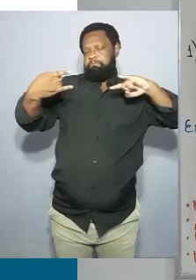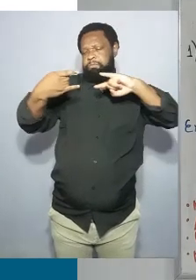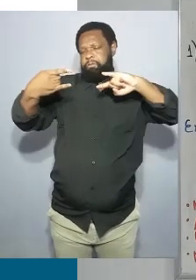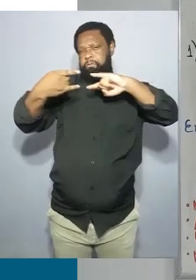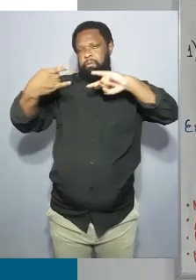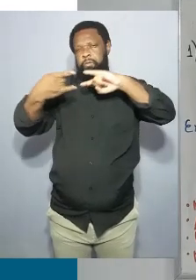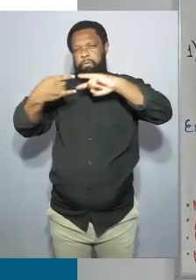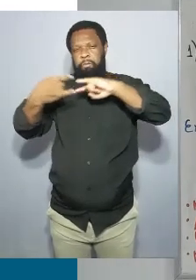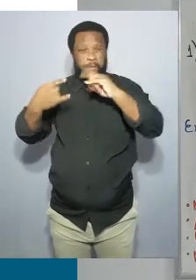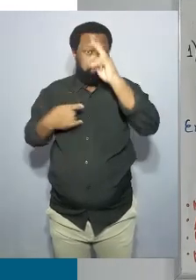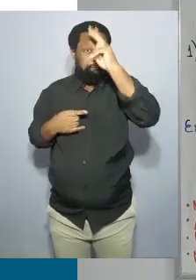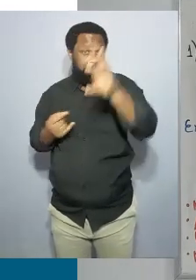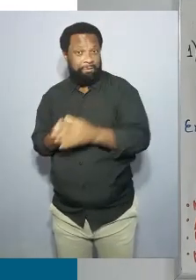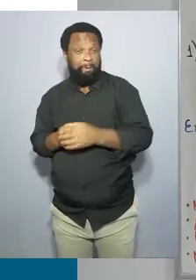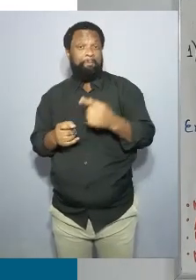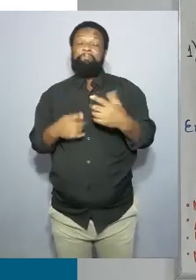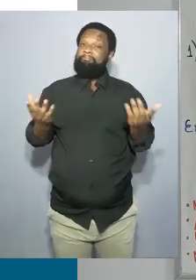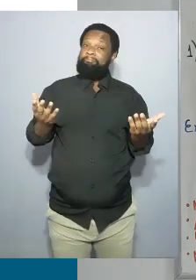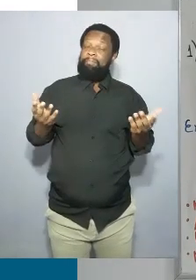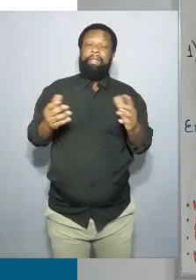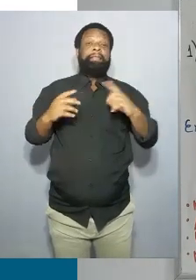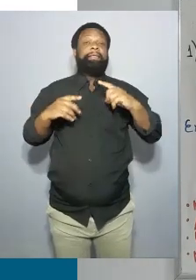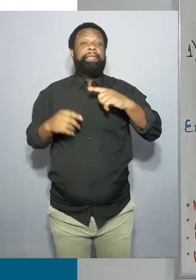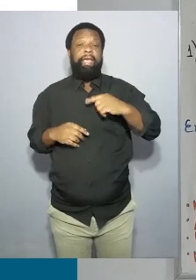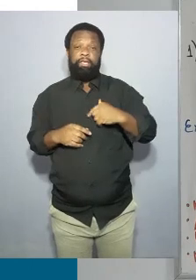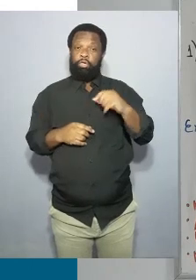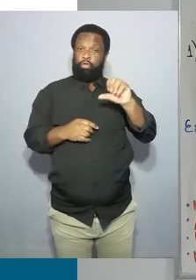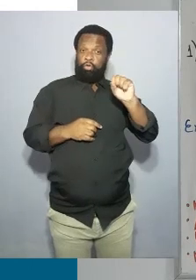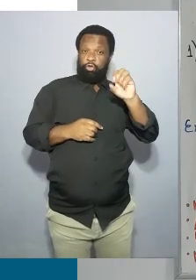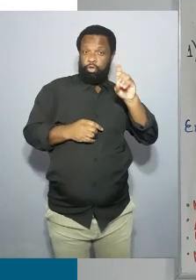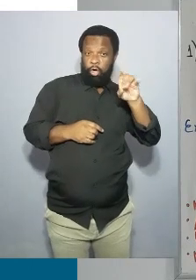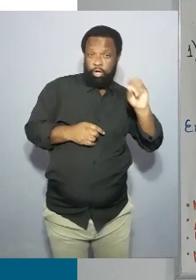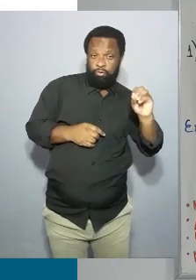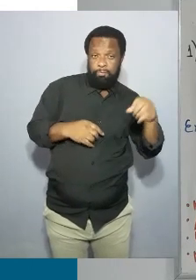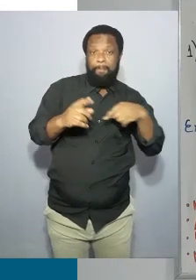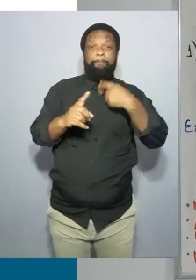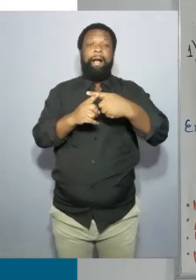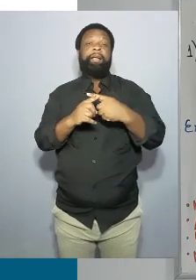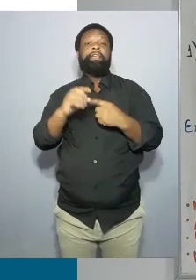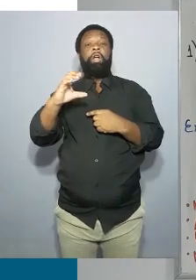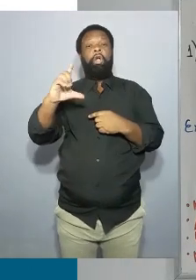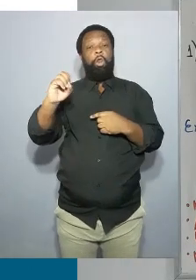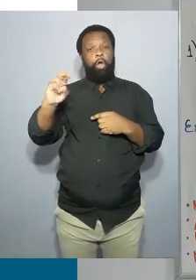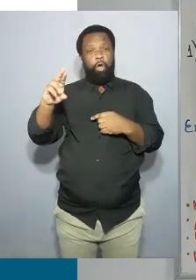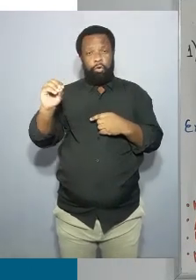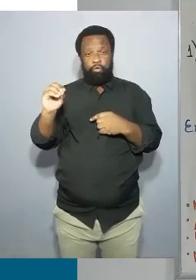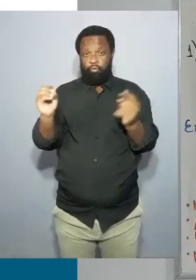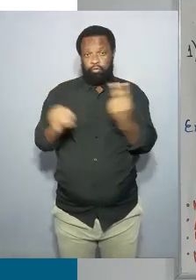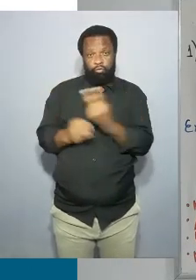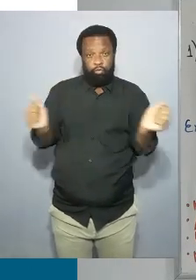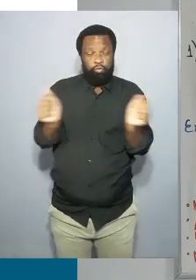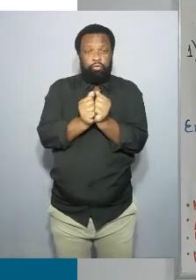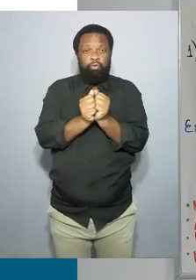entre cargas de sinais opostos. Então, pessoal, quando tem o sódio com cloro, os dois juntos formam,